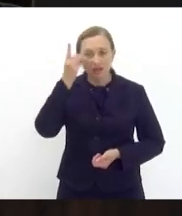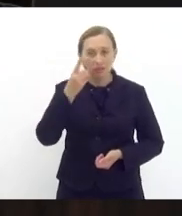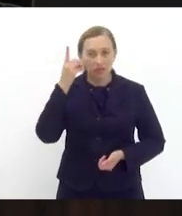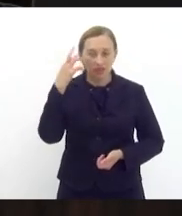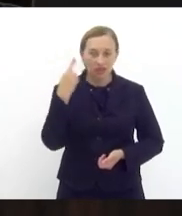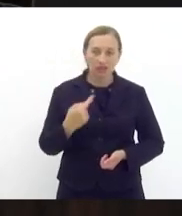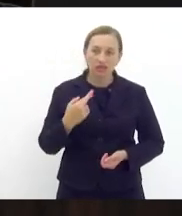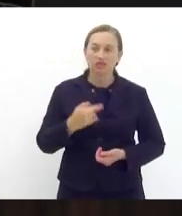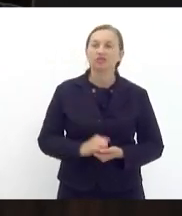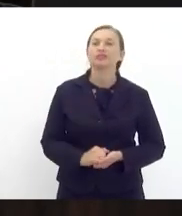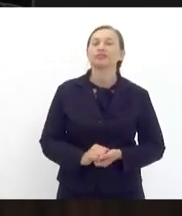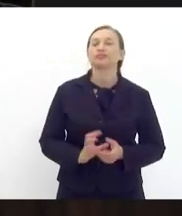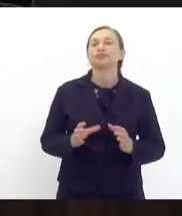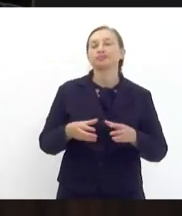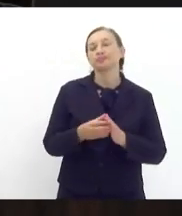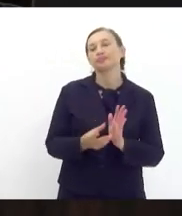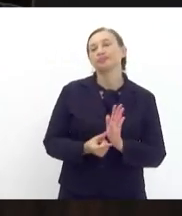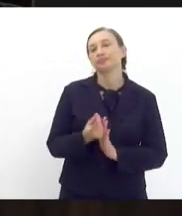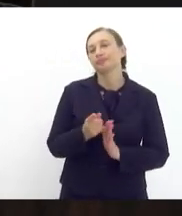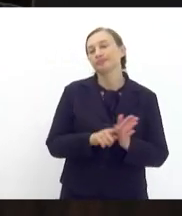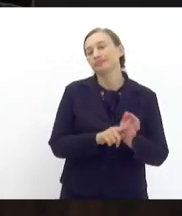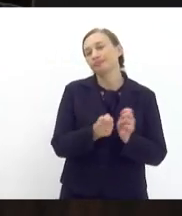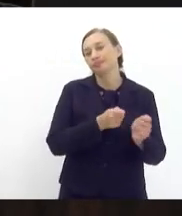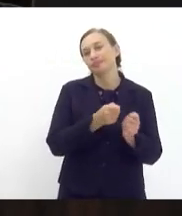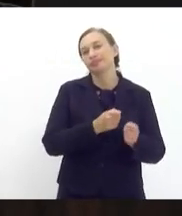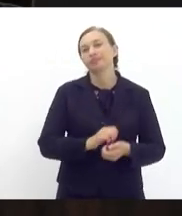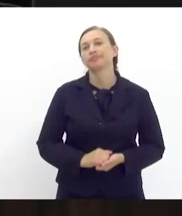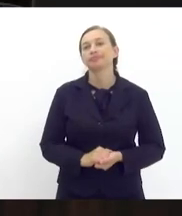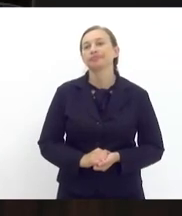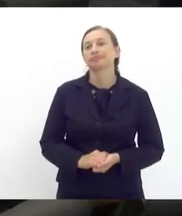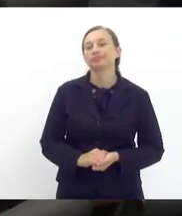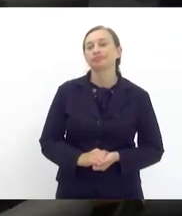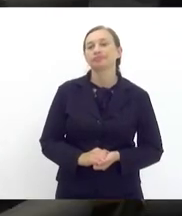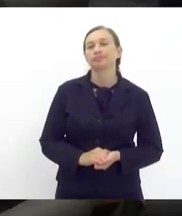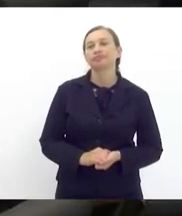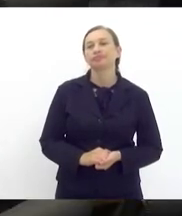Renata Souza pela comissão de orçamento financeira financeira e controle